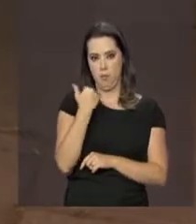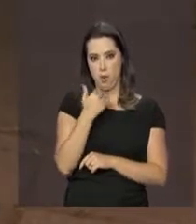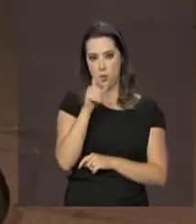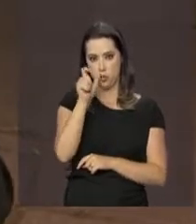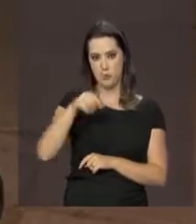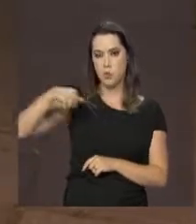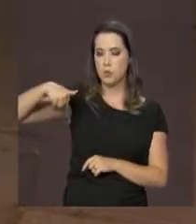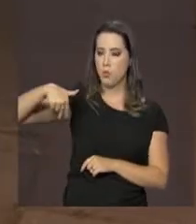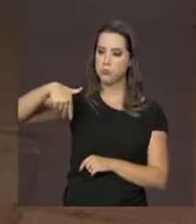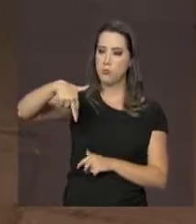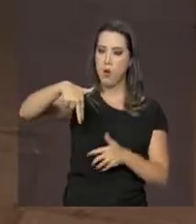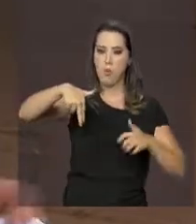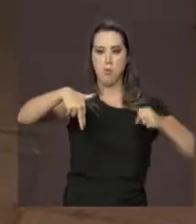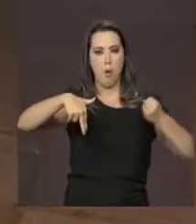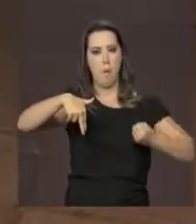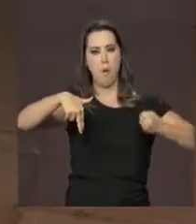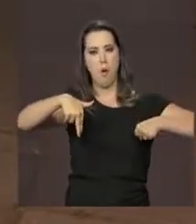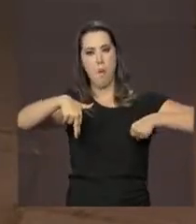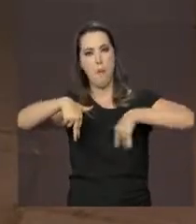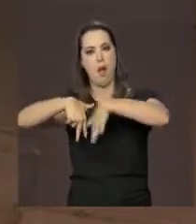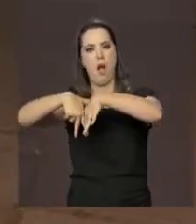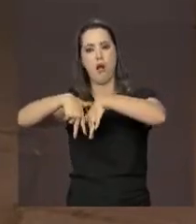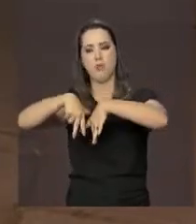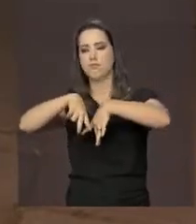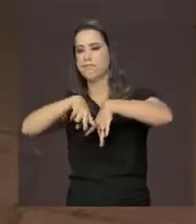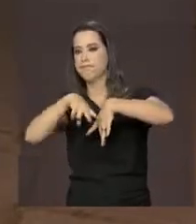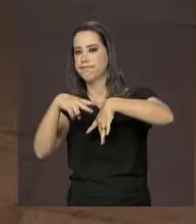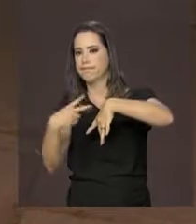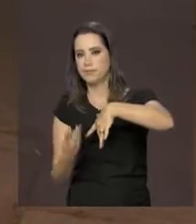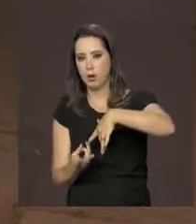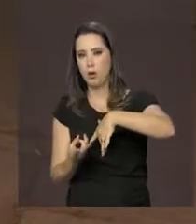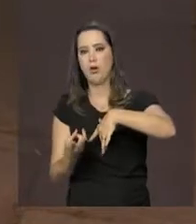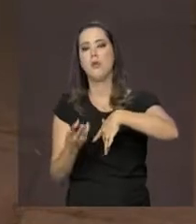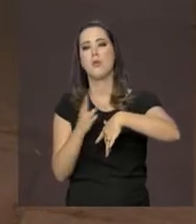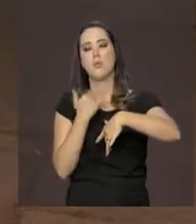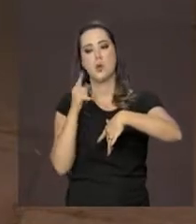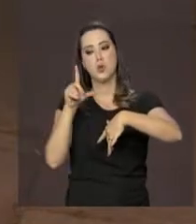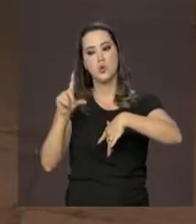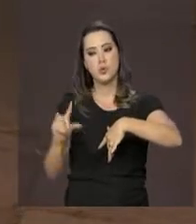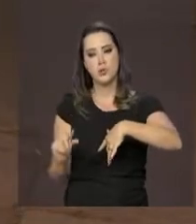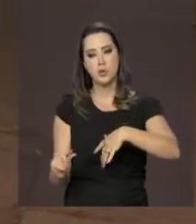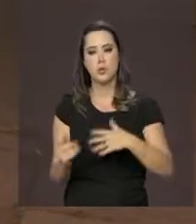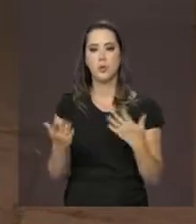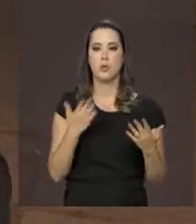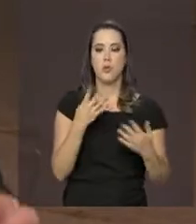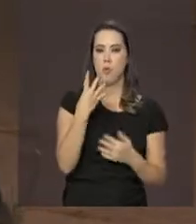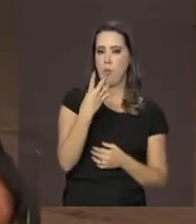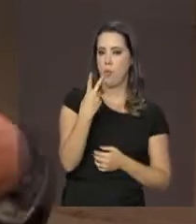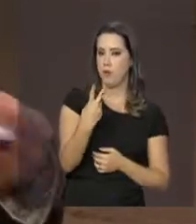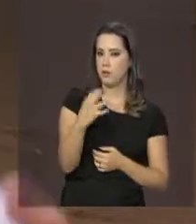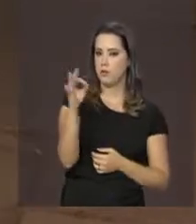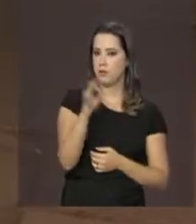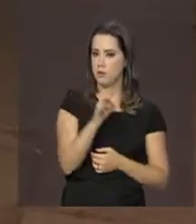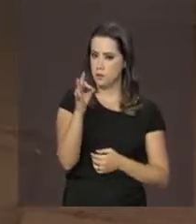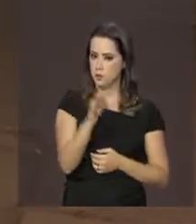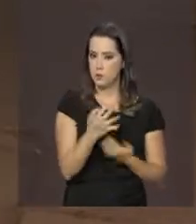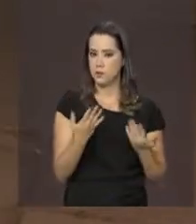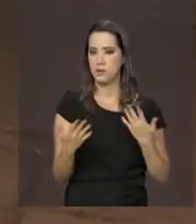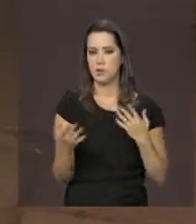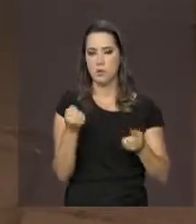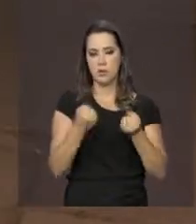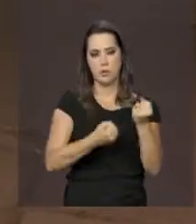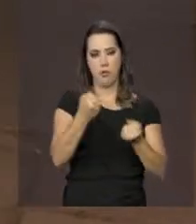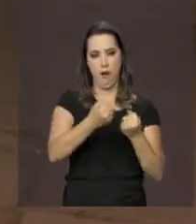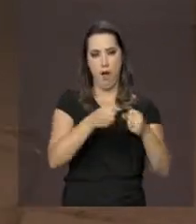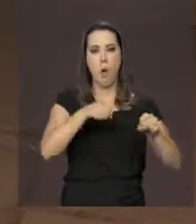uma queda de mais de 40% na comparação entre esses dois anos enquanto as mortes de ocupantes de automóveis e de